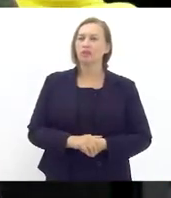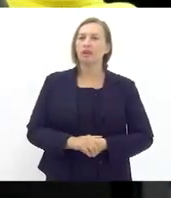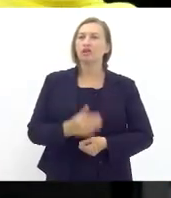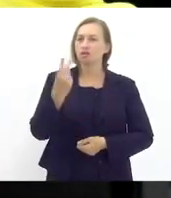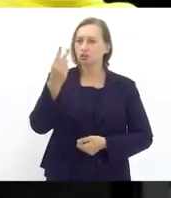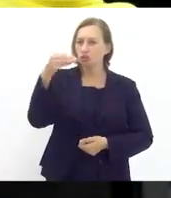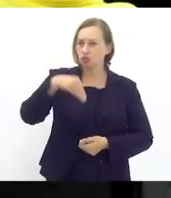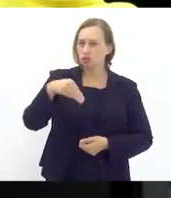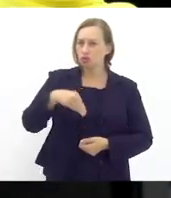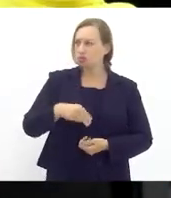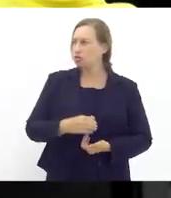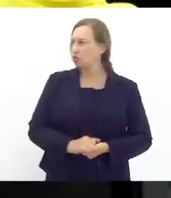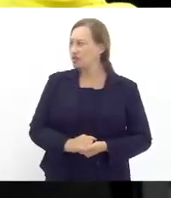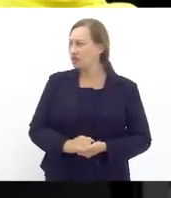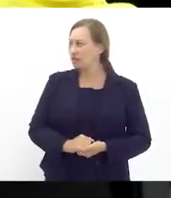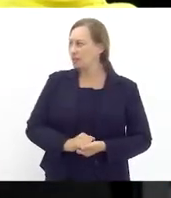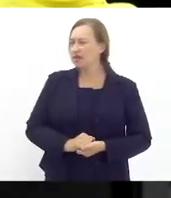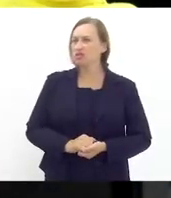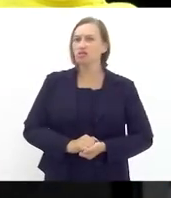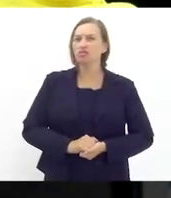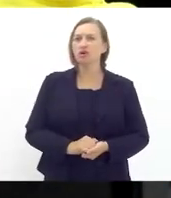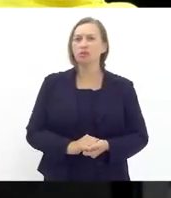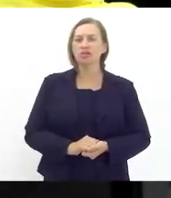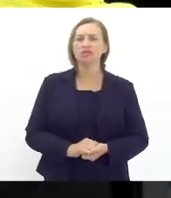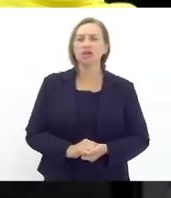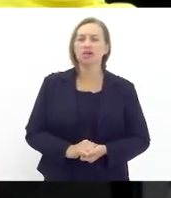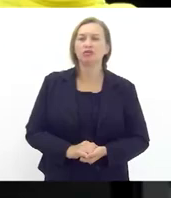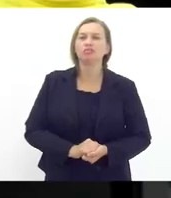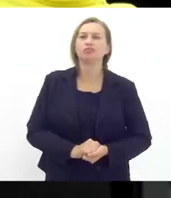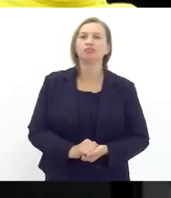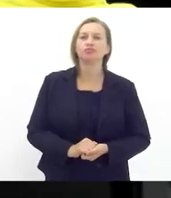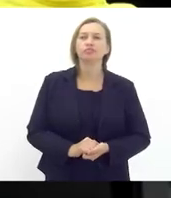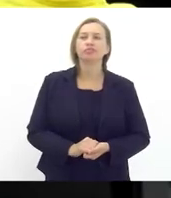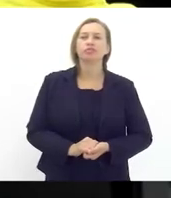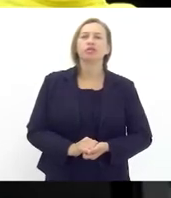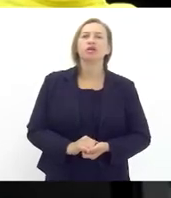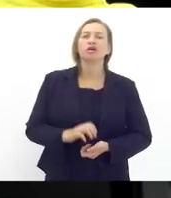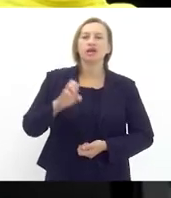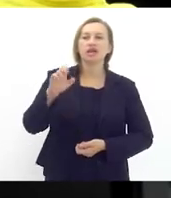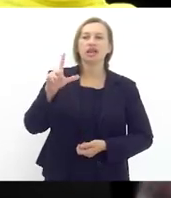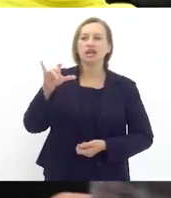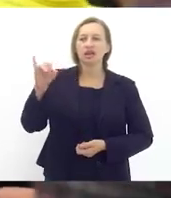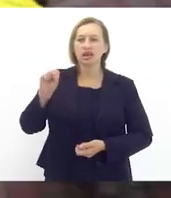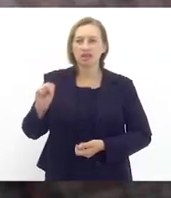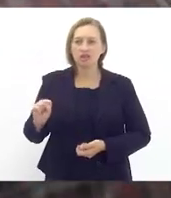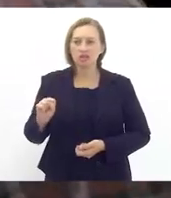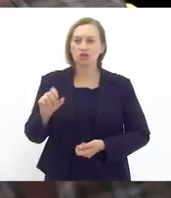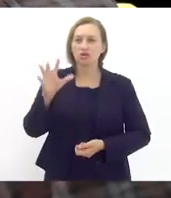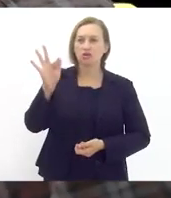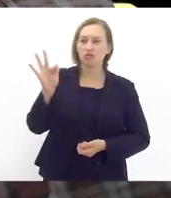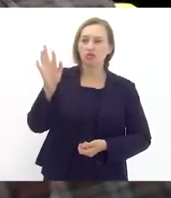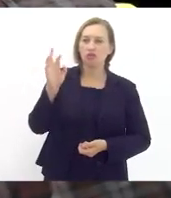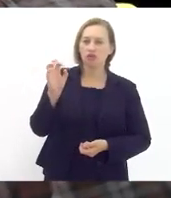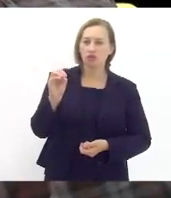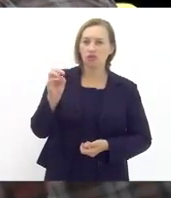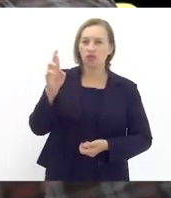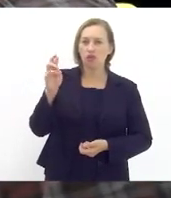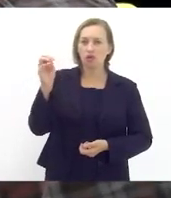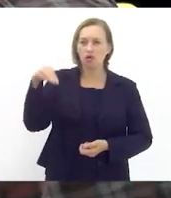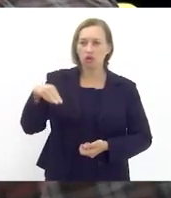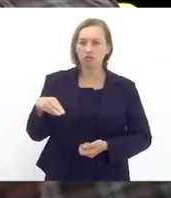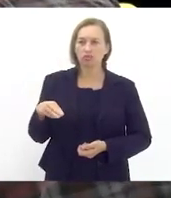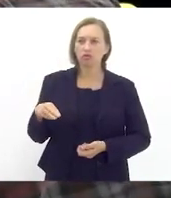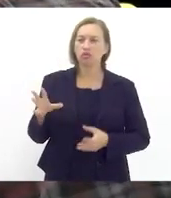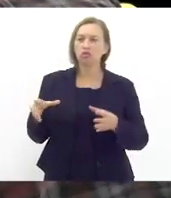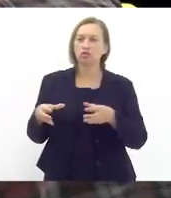minutos a gente vai contar o tempo vocês levantarem suas falas perguntas dúvidas O Elias do Fórum de grupo afros e afoxé já vindo para cá